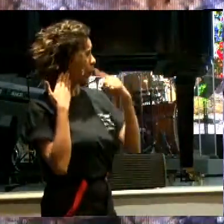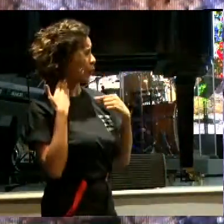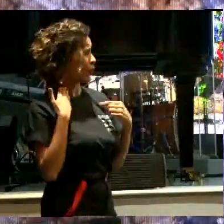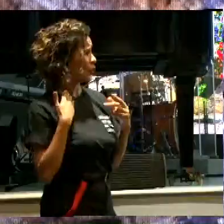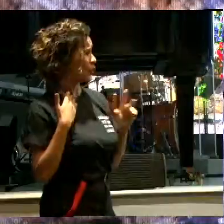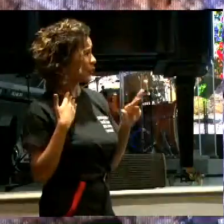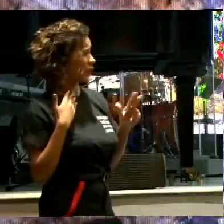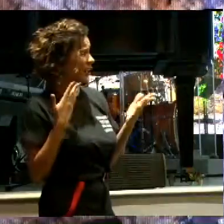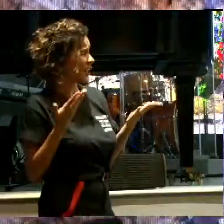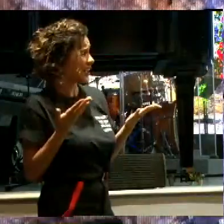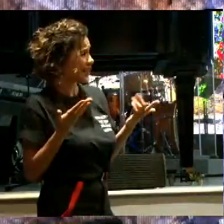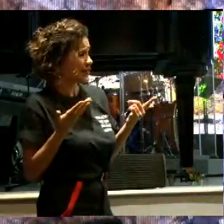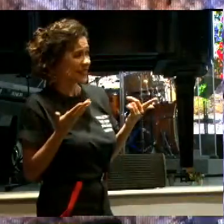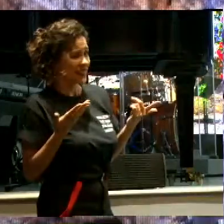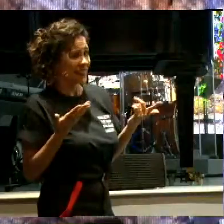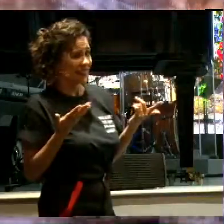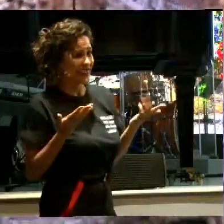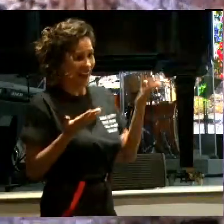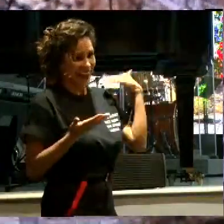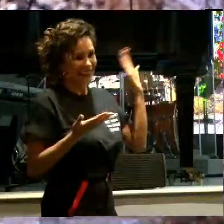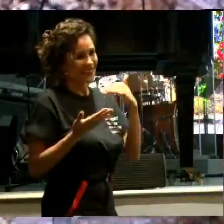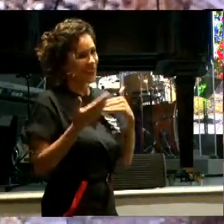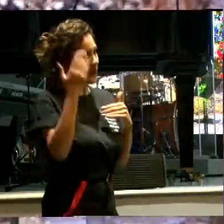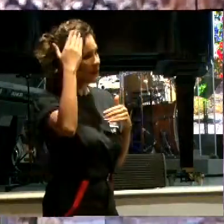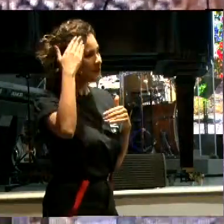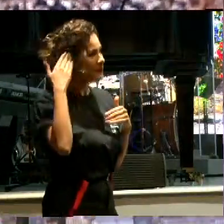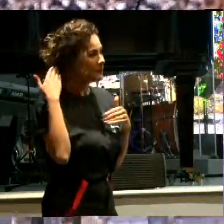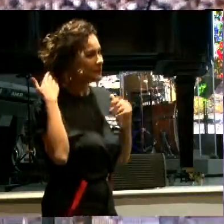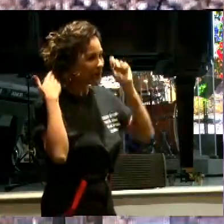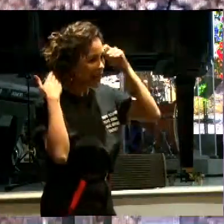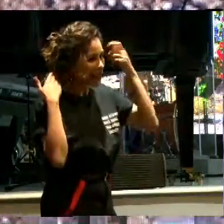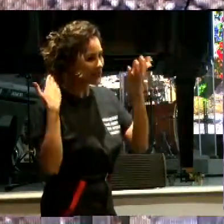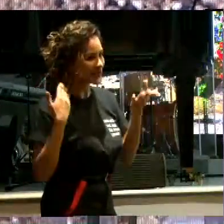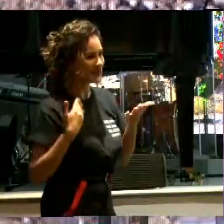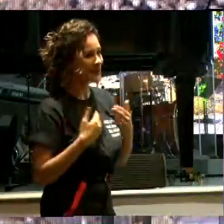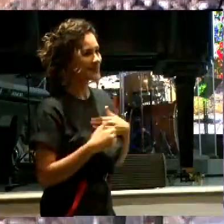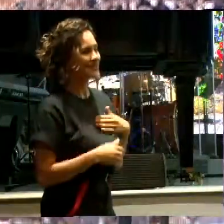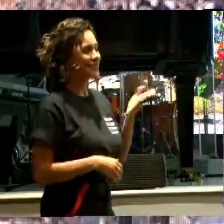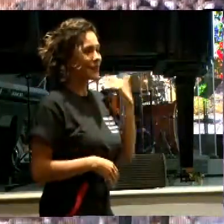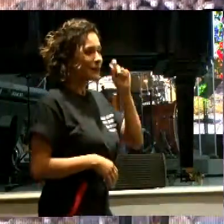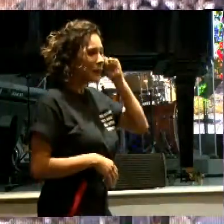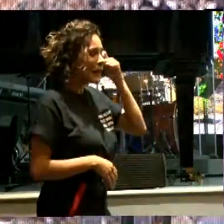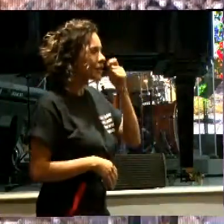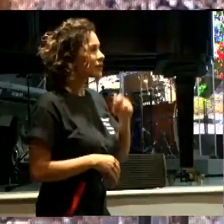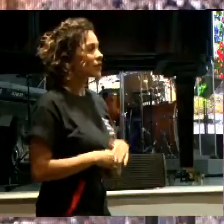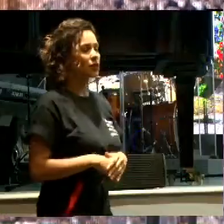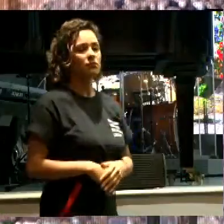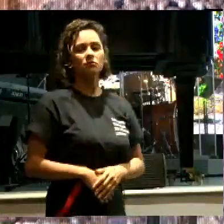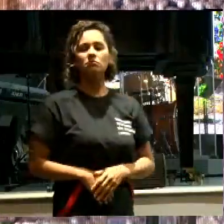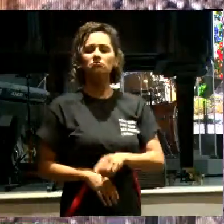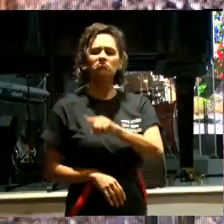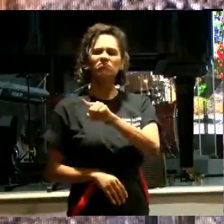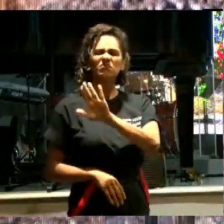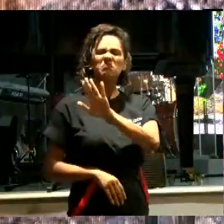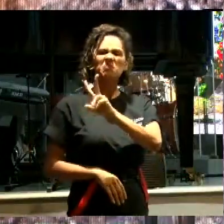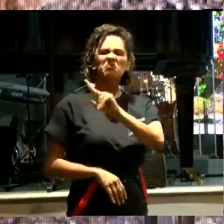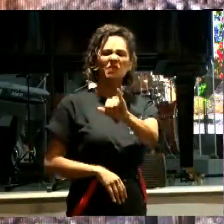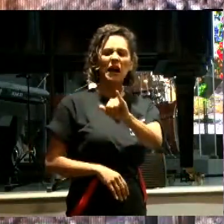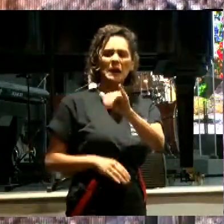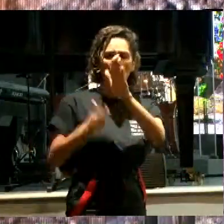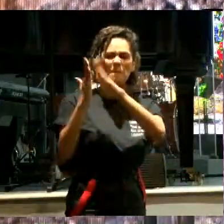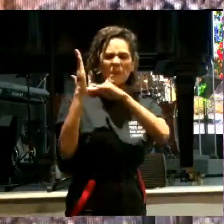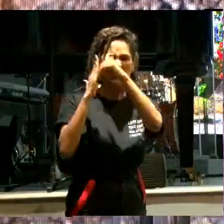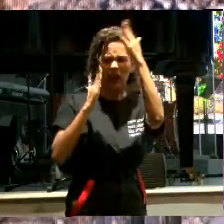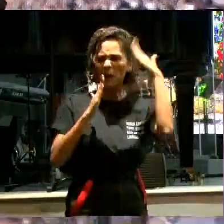envelhece, mulher fica loira, tá? Mas na época eu tinha cabelo preto, ela falou: a gente pinta. A partir de